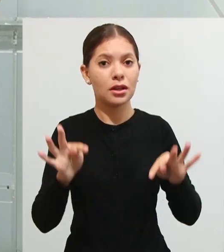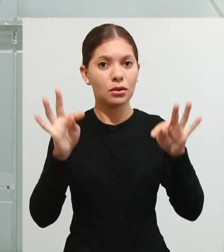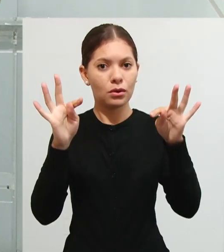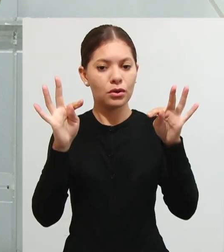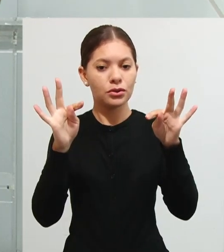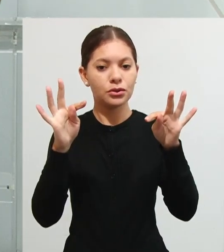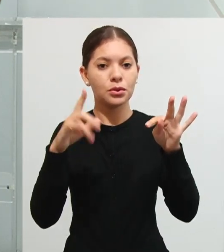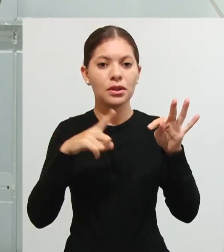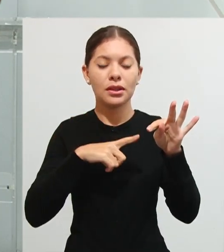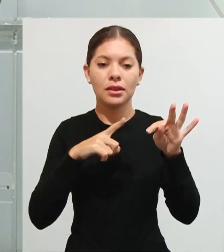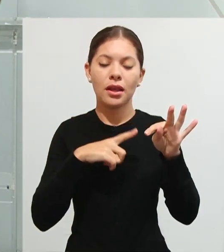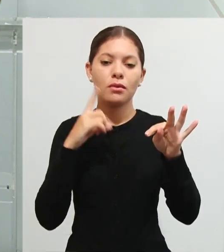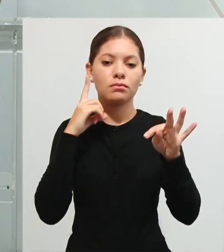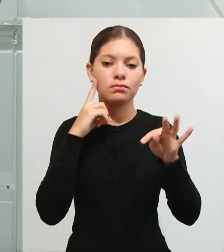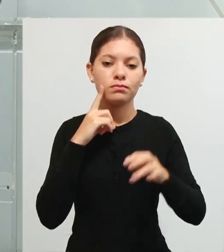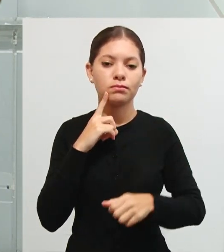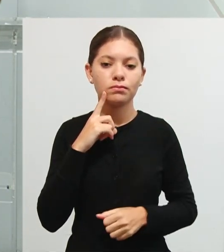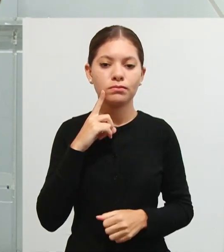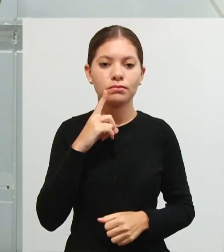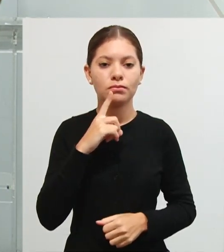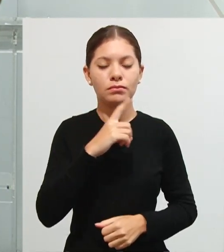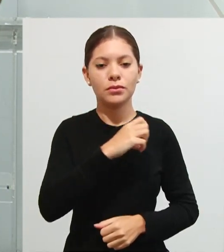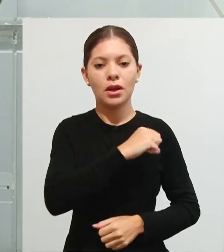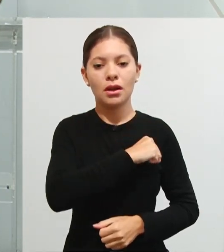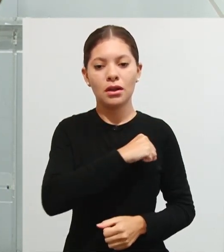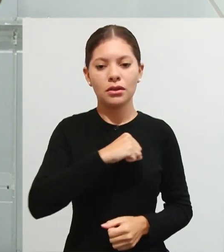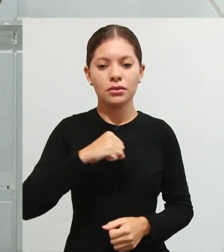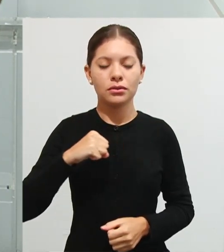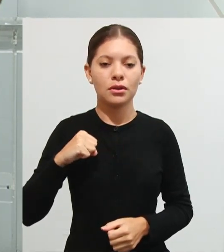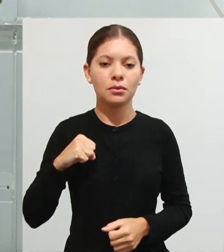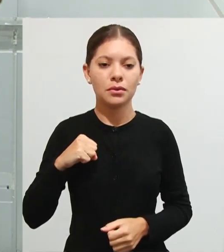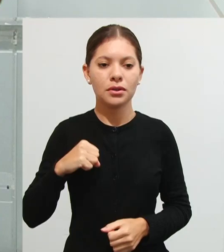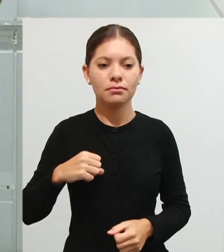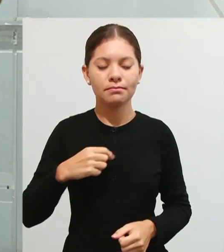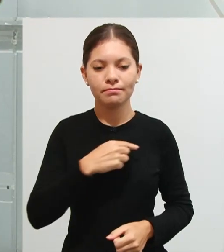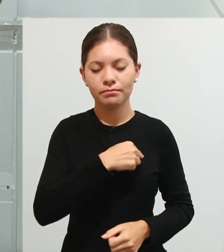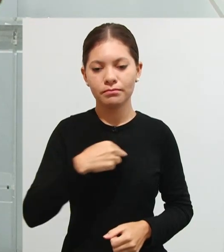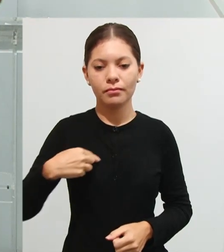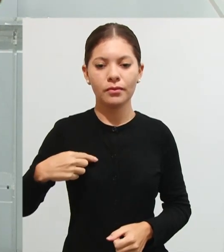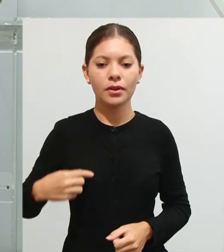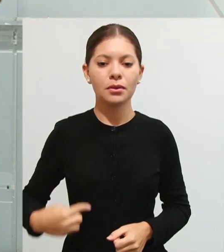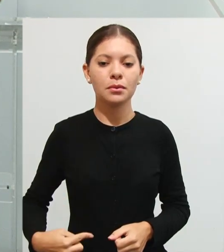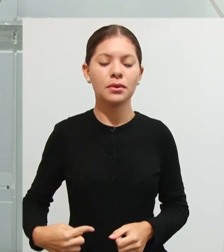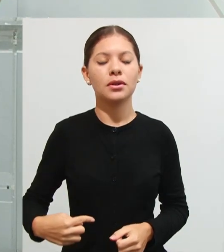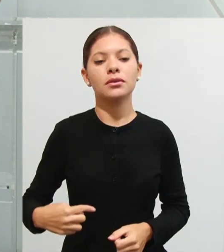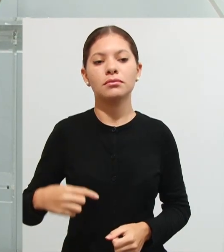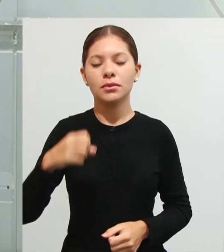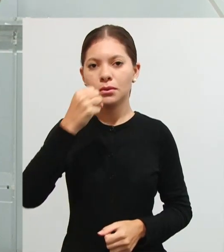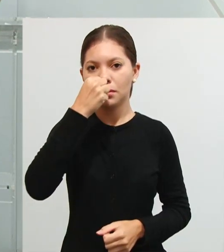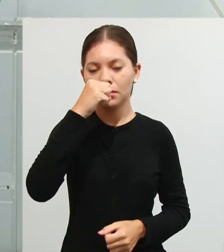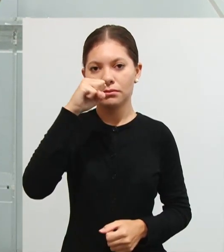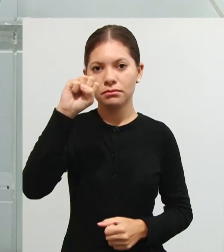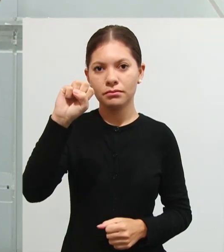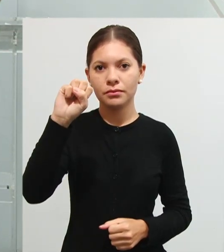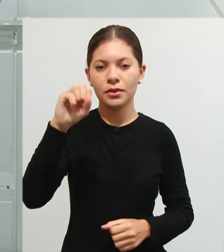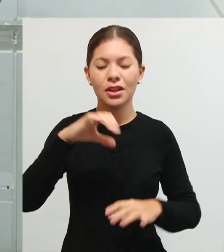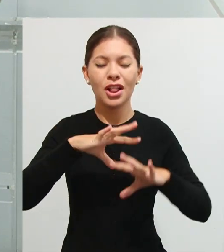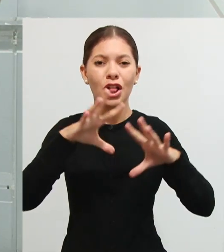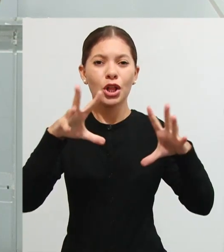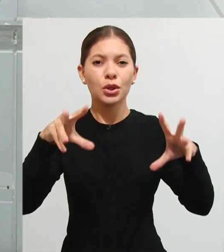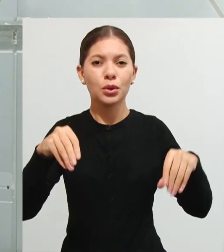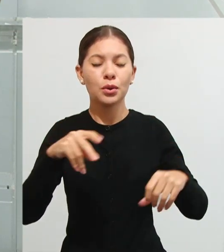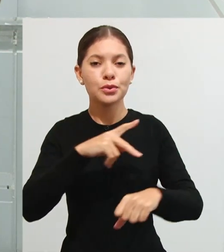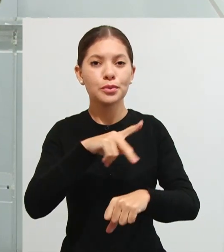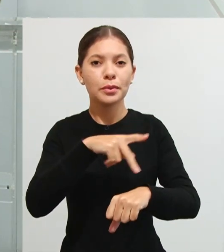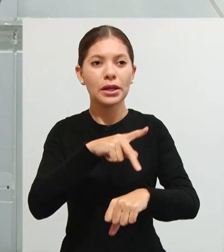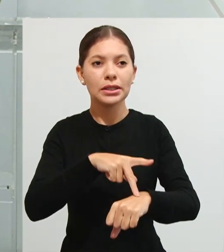e aí temos Estados Unidos, China, Taiwan, Coreia do Sul, todas elas se tornaram potências tecnológicas